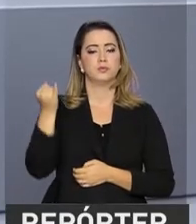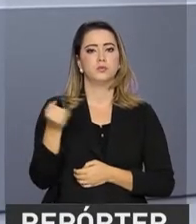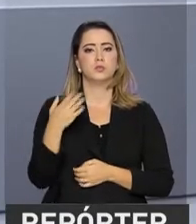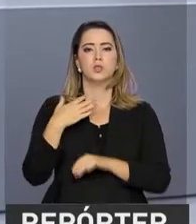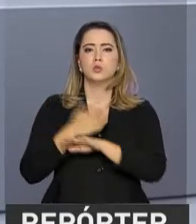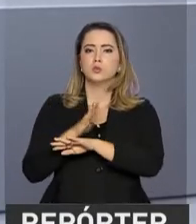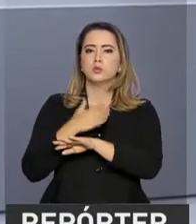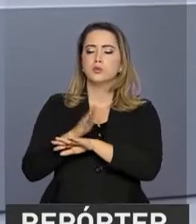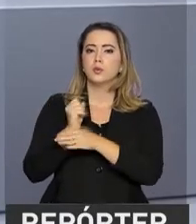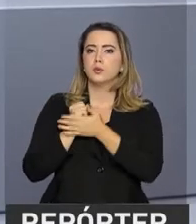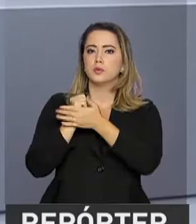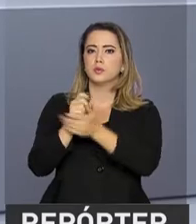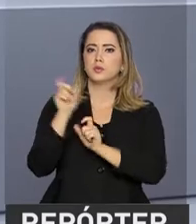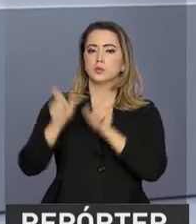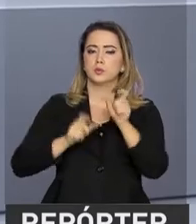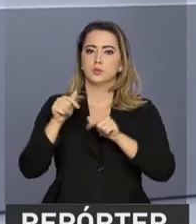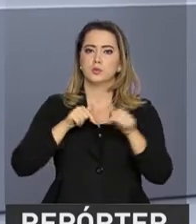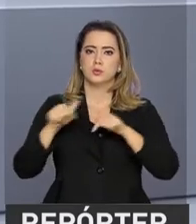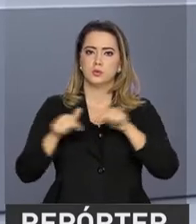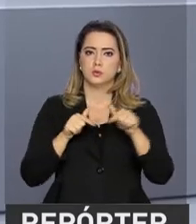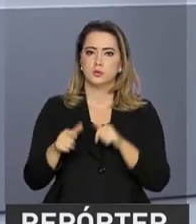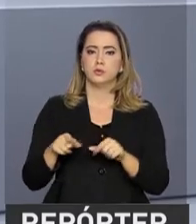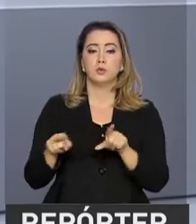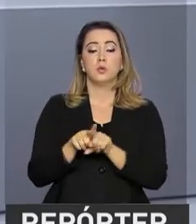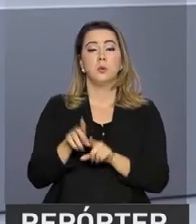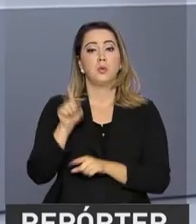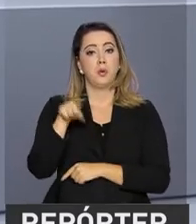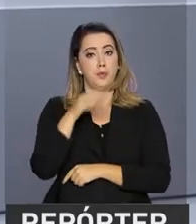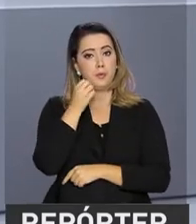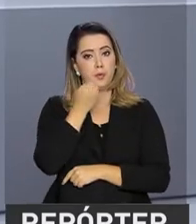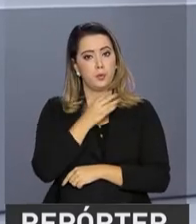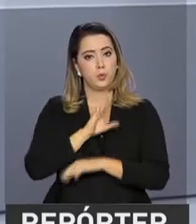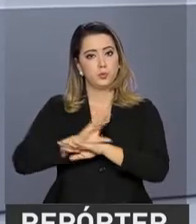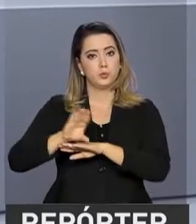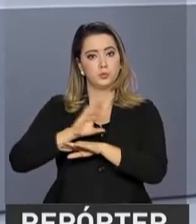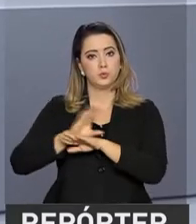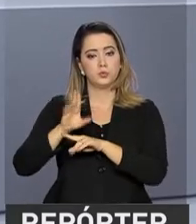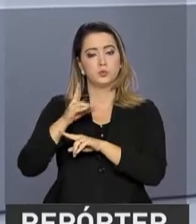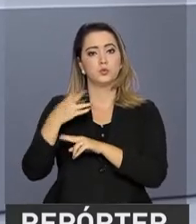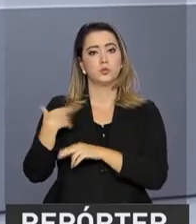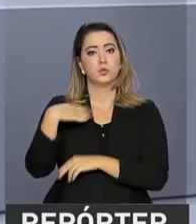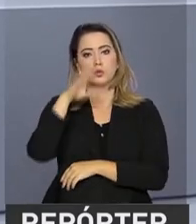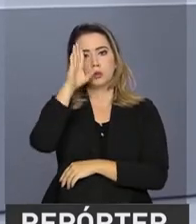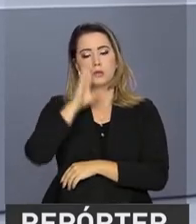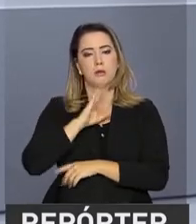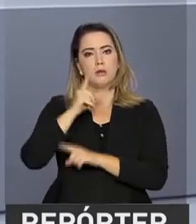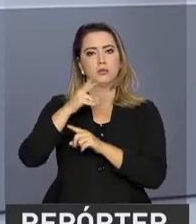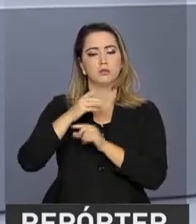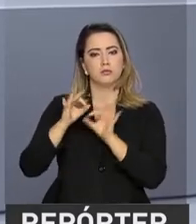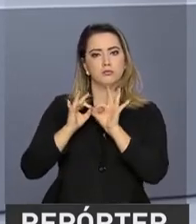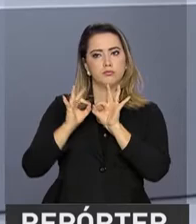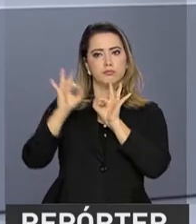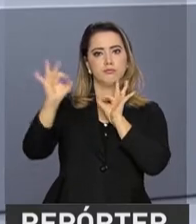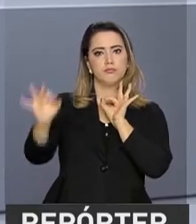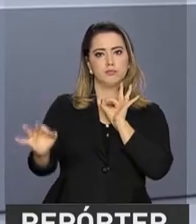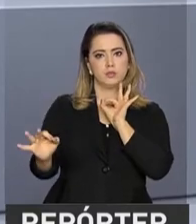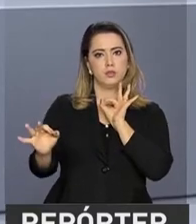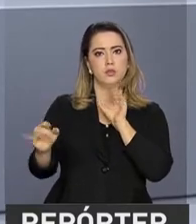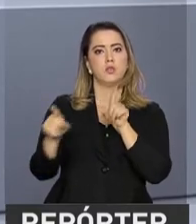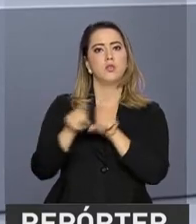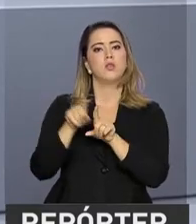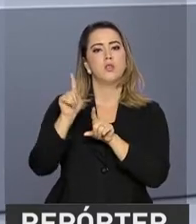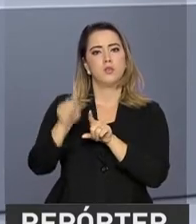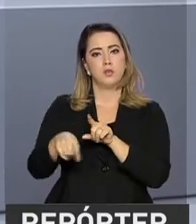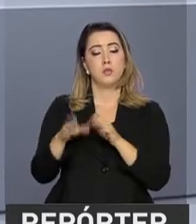qualificação disponível para todos os trabalhadores e com vantagens cursos de graça ea distância é a escola do